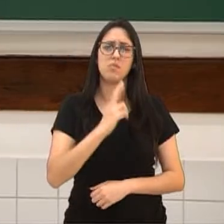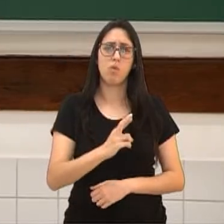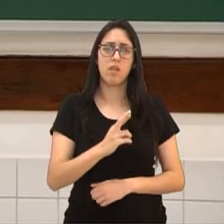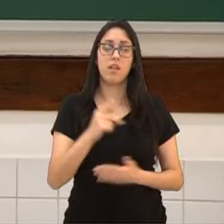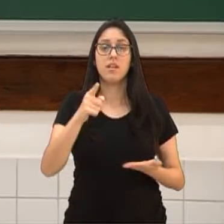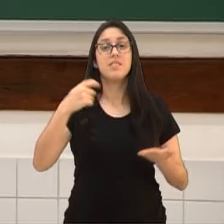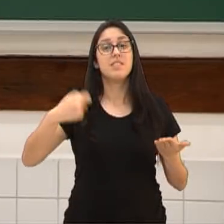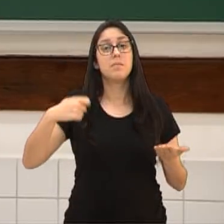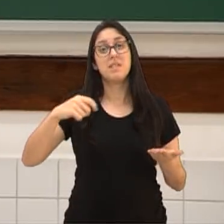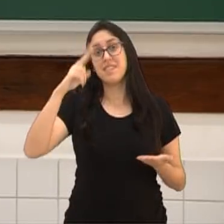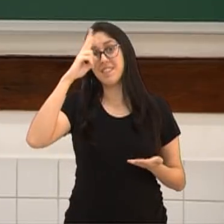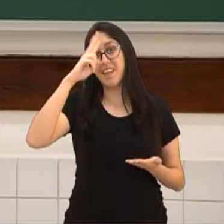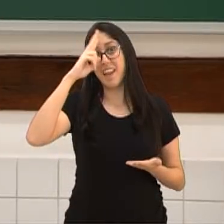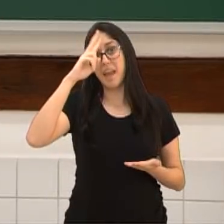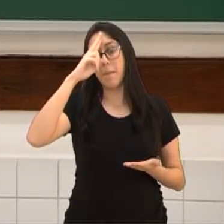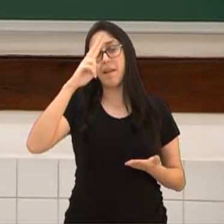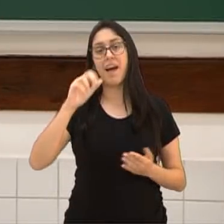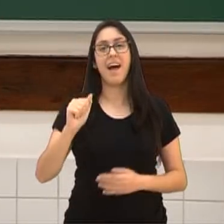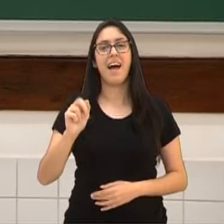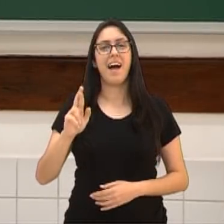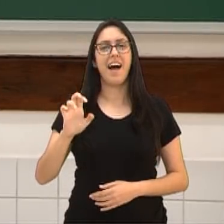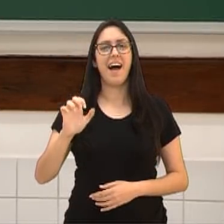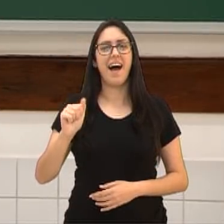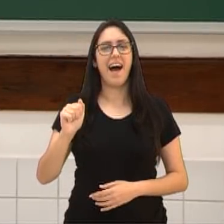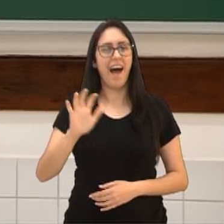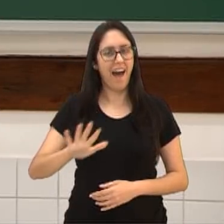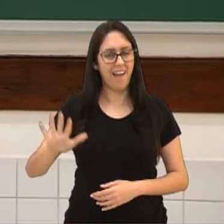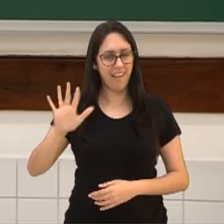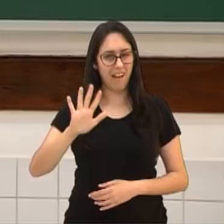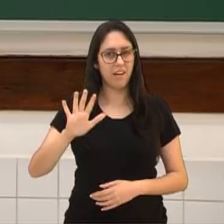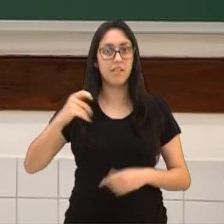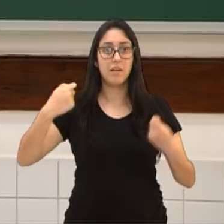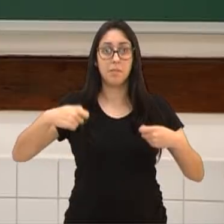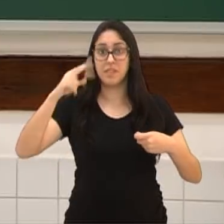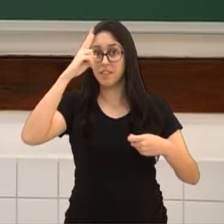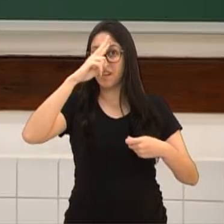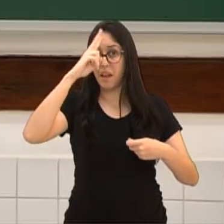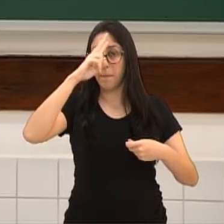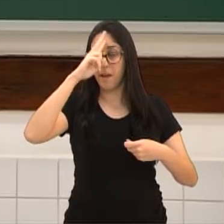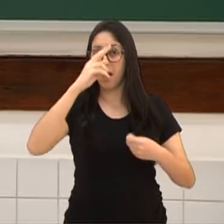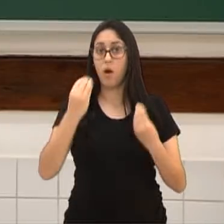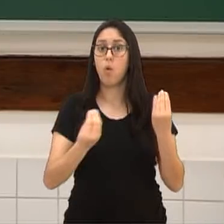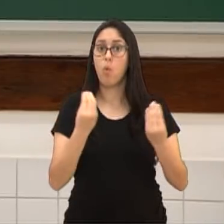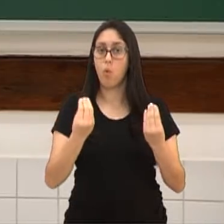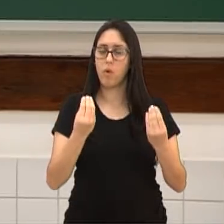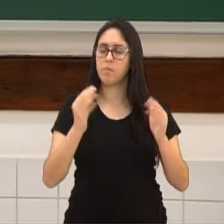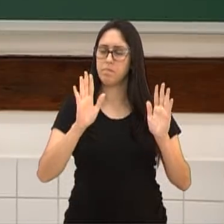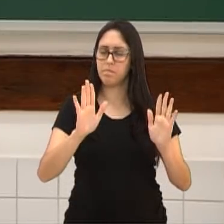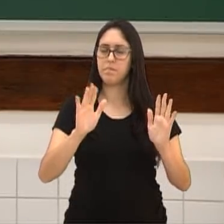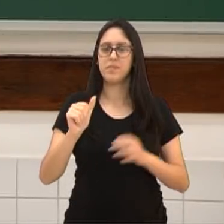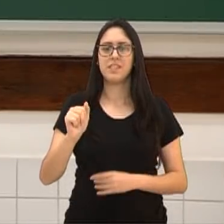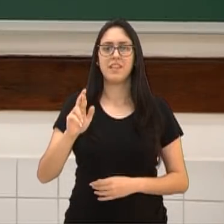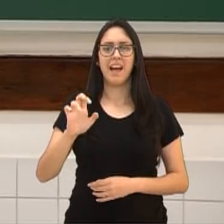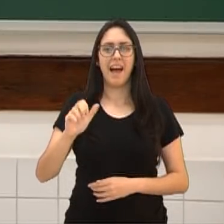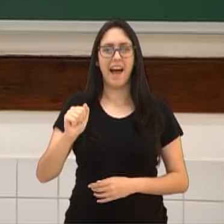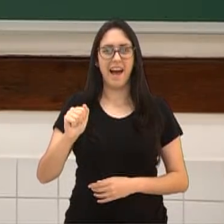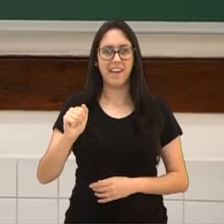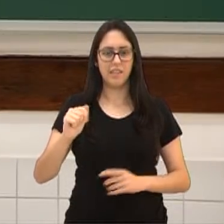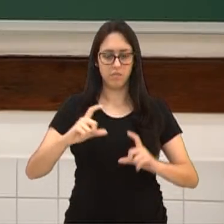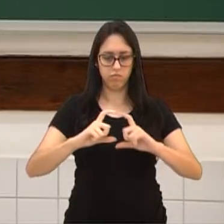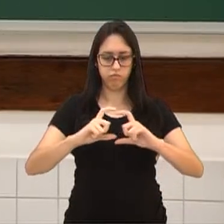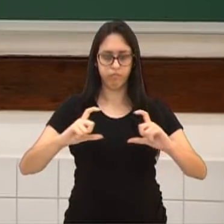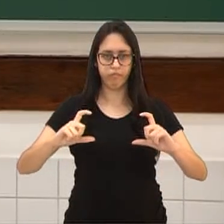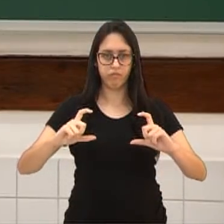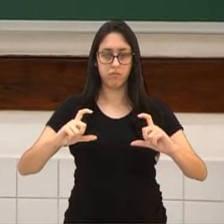precisa lembrar daquele conceito de área. A área na superfície em 2 dimensões, ok? Então, a área de um retângulo você